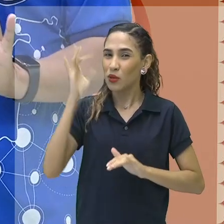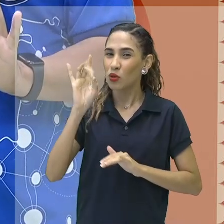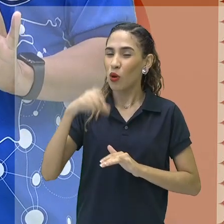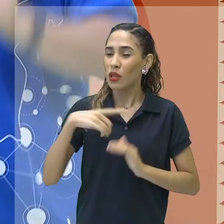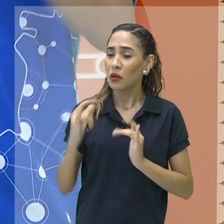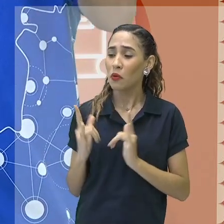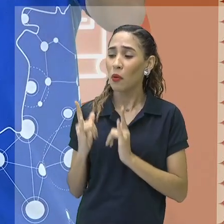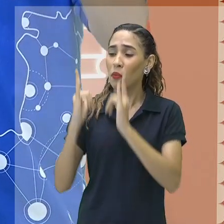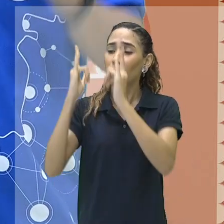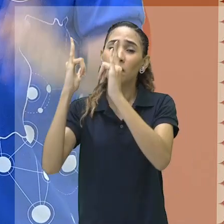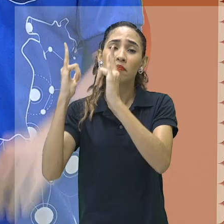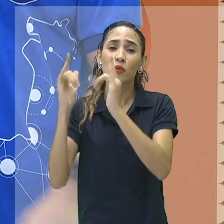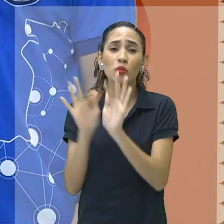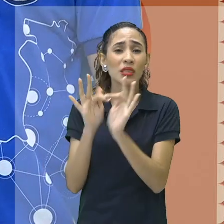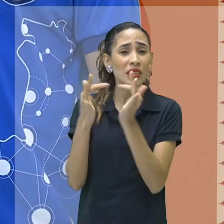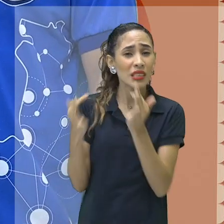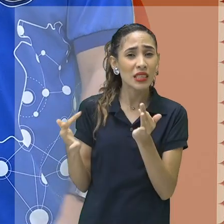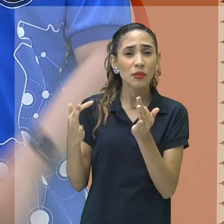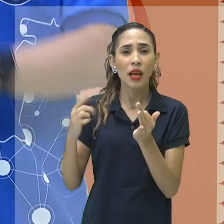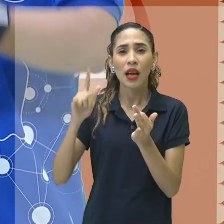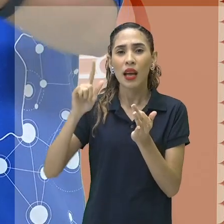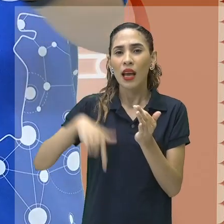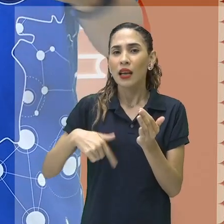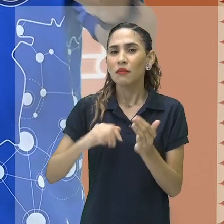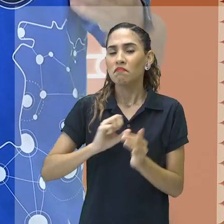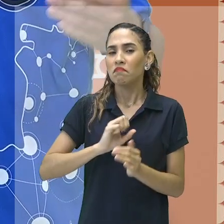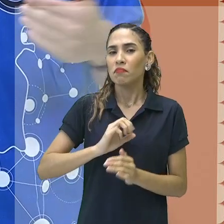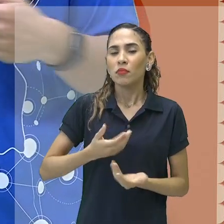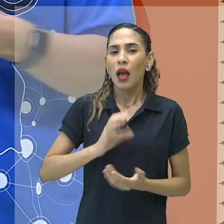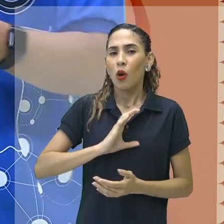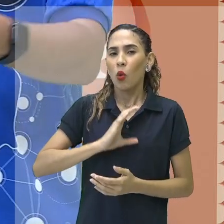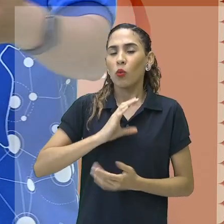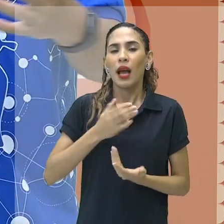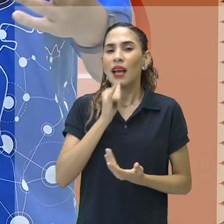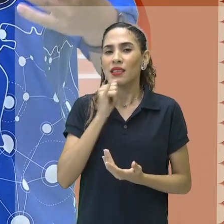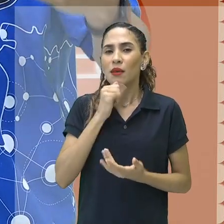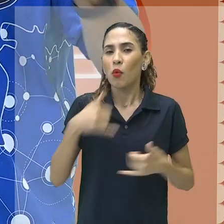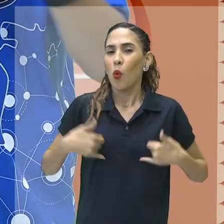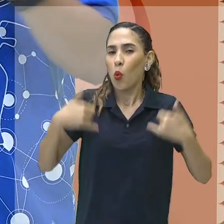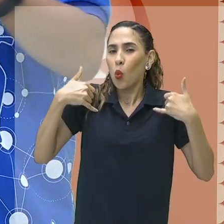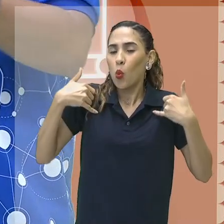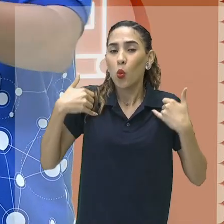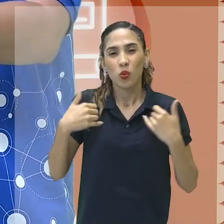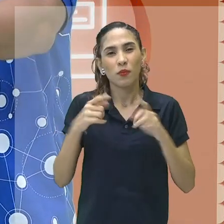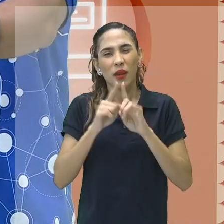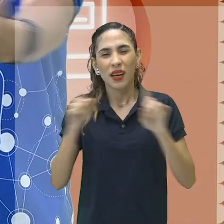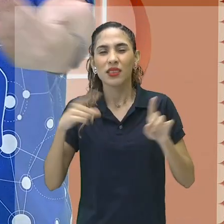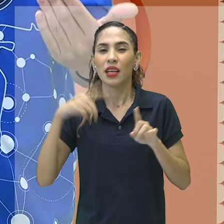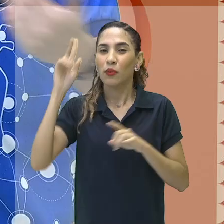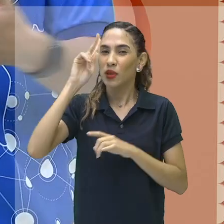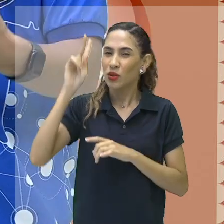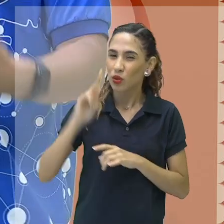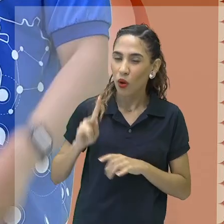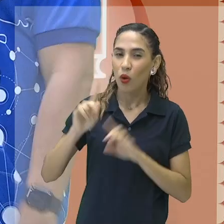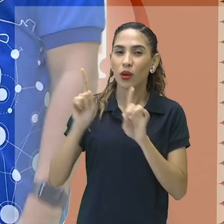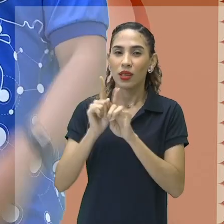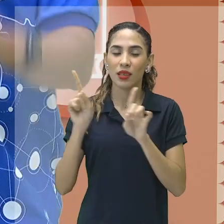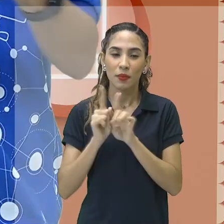num prédio ali já acha que é grande coisa. Tem também toda uma questão histórica envolvida, né, tem uma questão ali